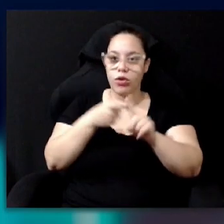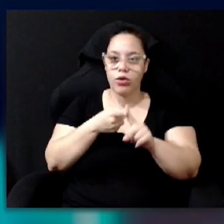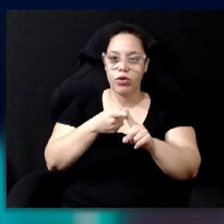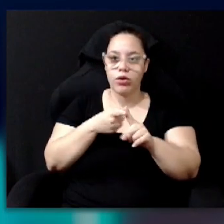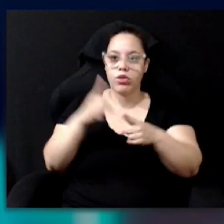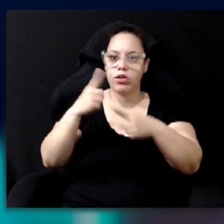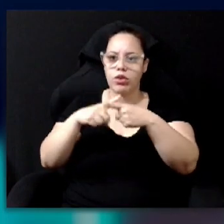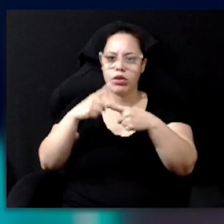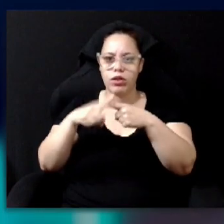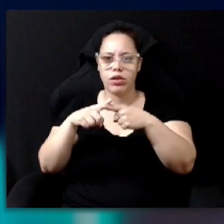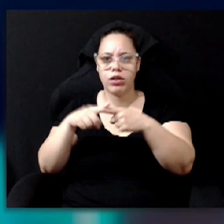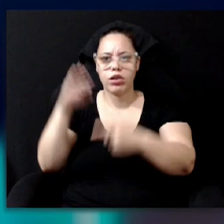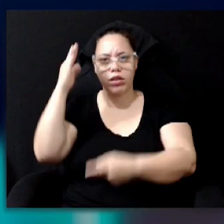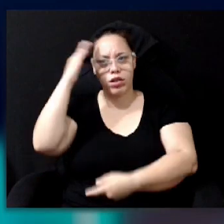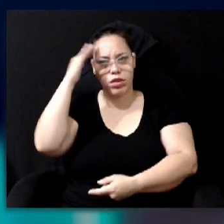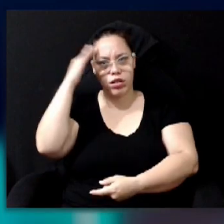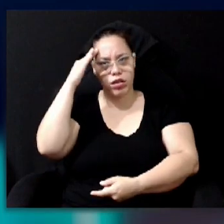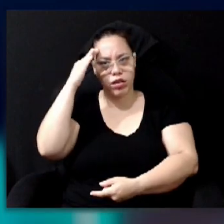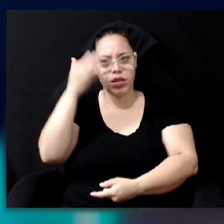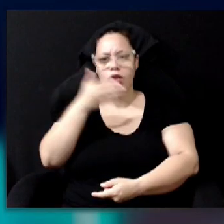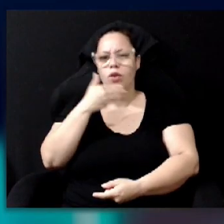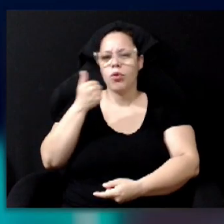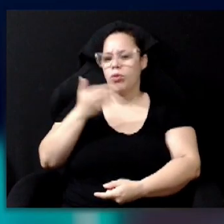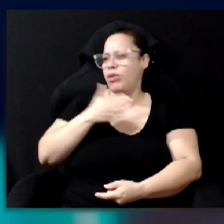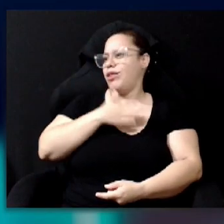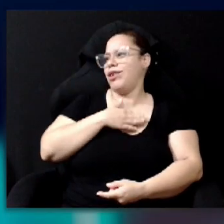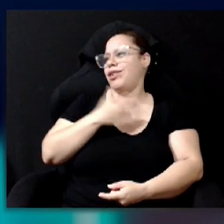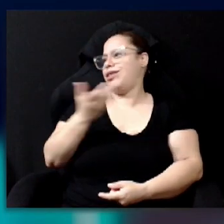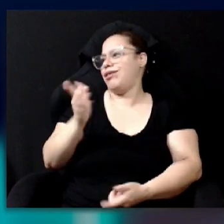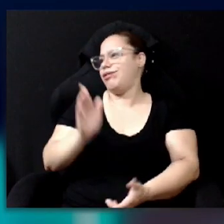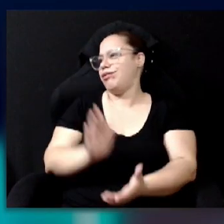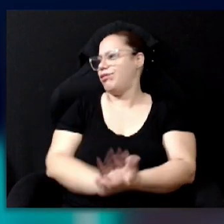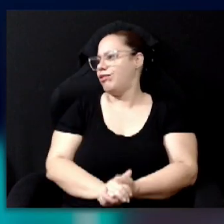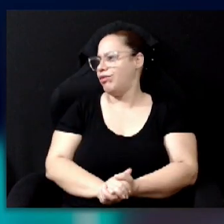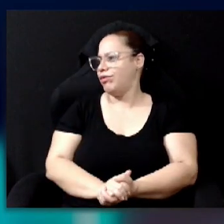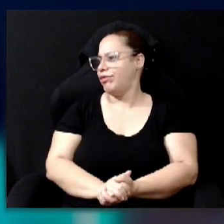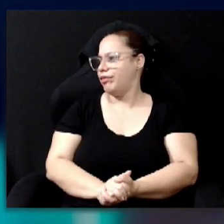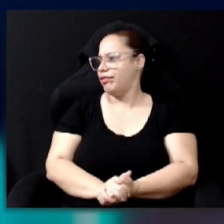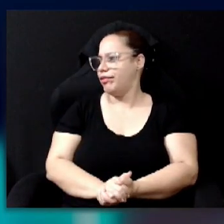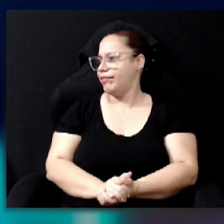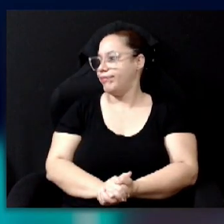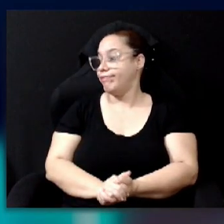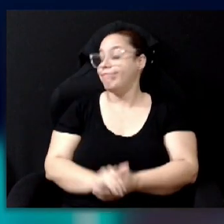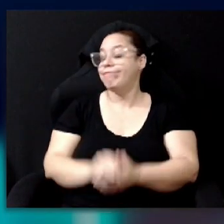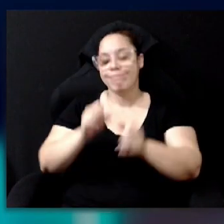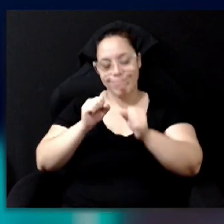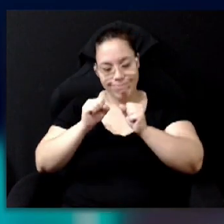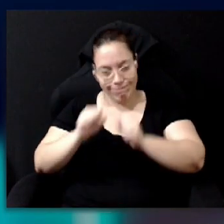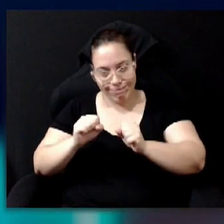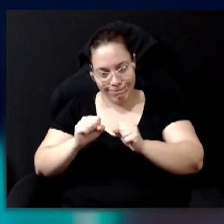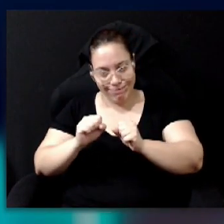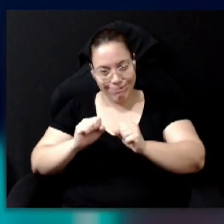sabem a história da Alba muito melhor do que eu, mas era para que nós pudéssemos eternizar, através de uma